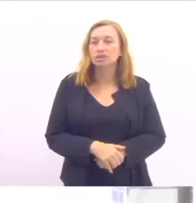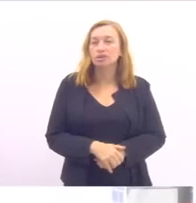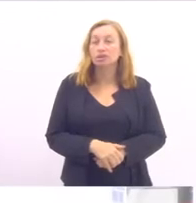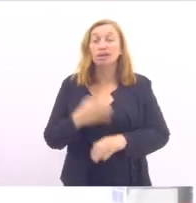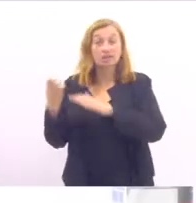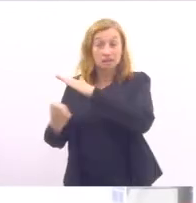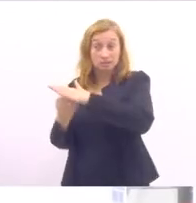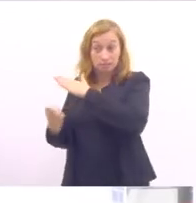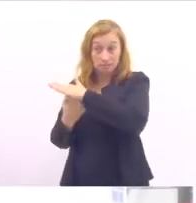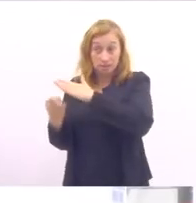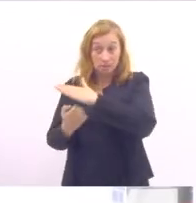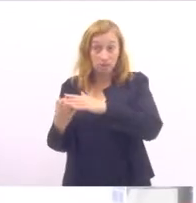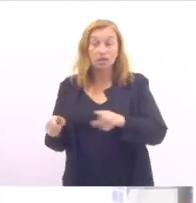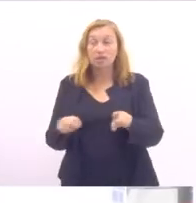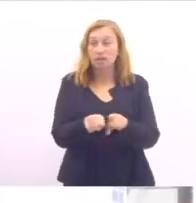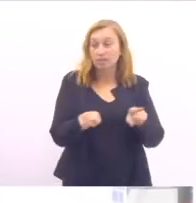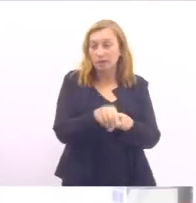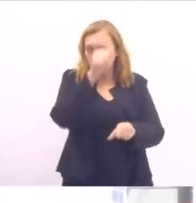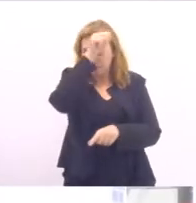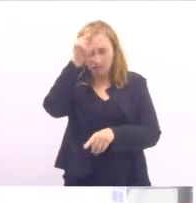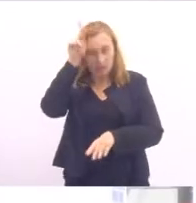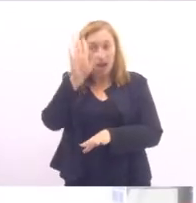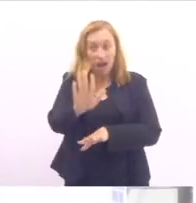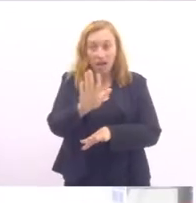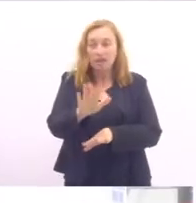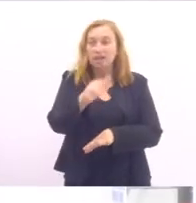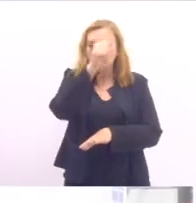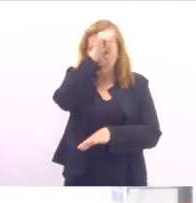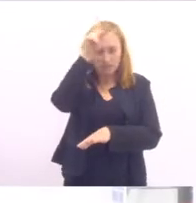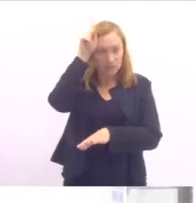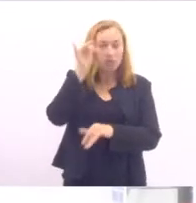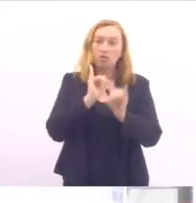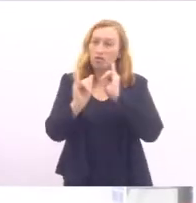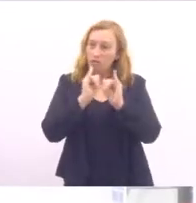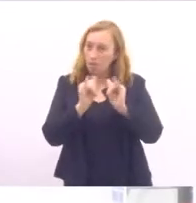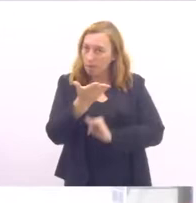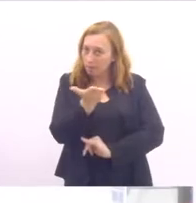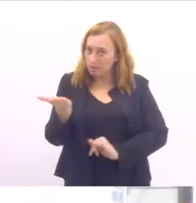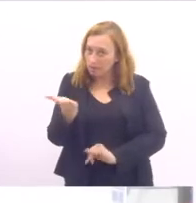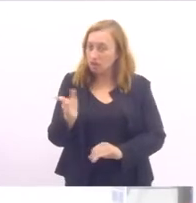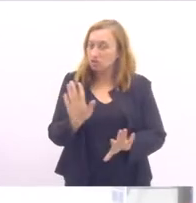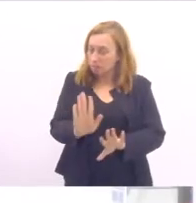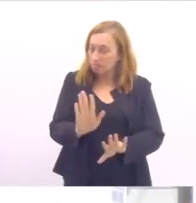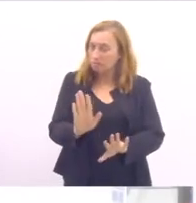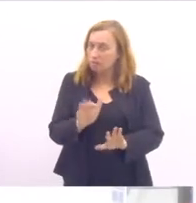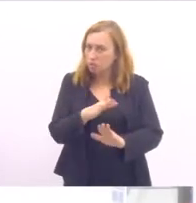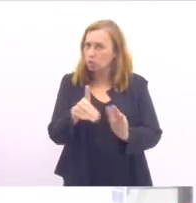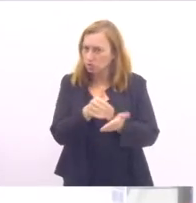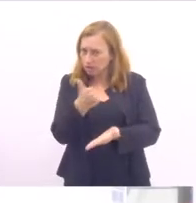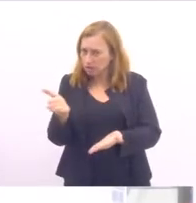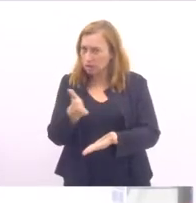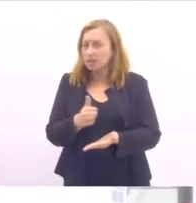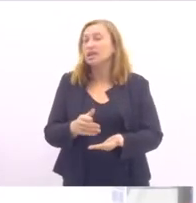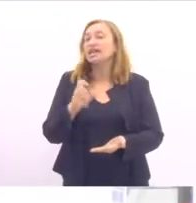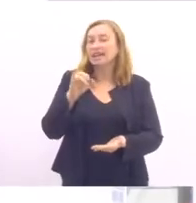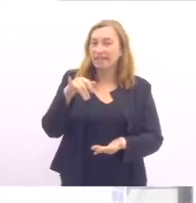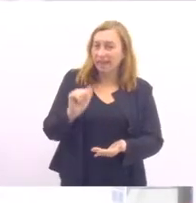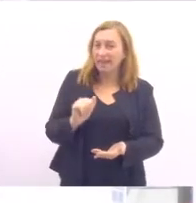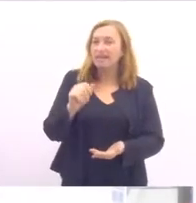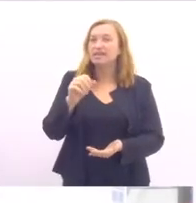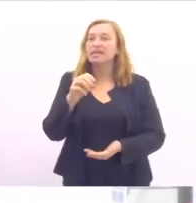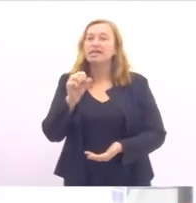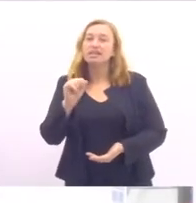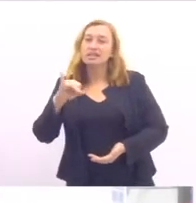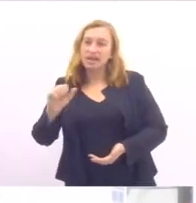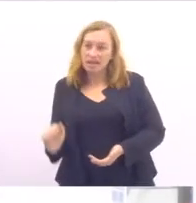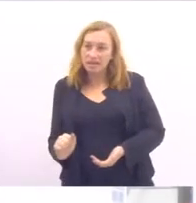as empresas e as prefeituras. Só sobre as prefeituras, deixa eu informar uma coisa para vocês, para todos aqui. INEA, CEAS,